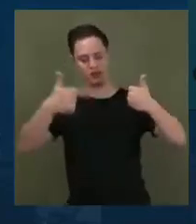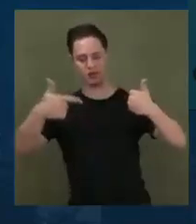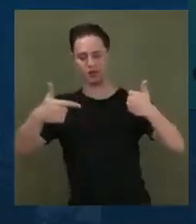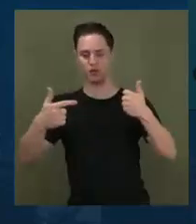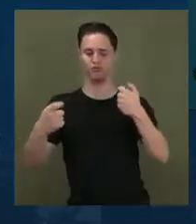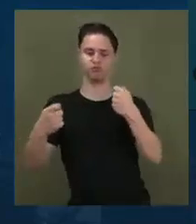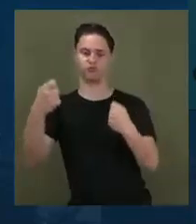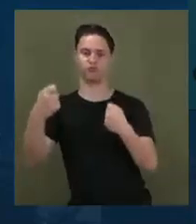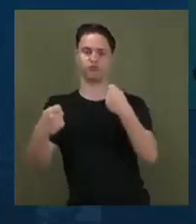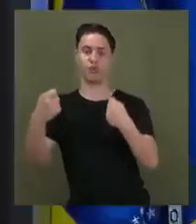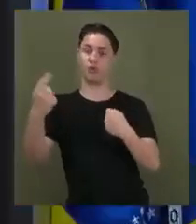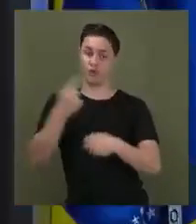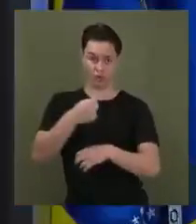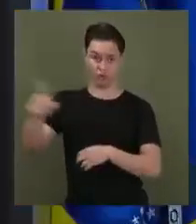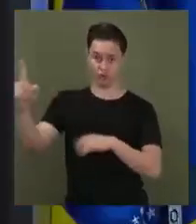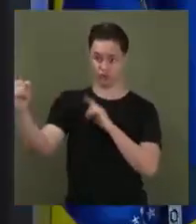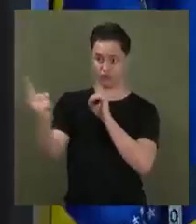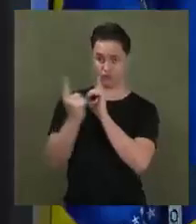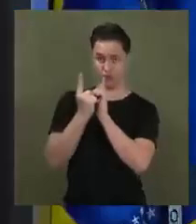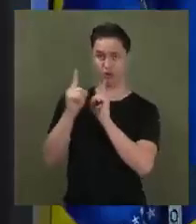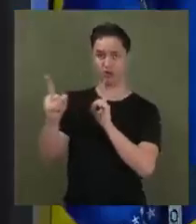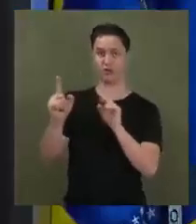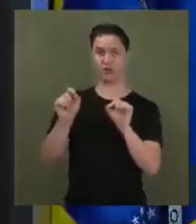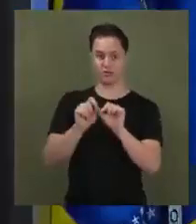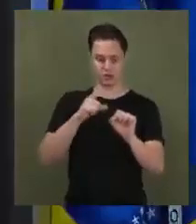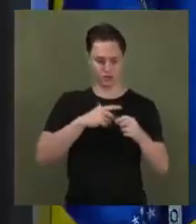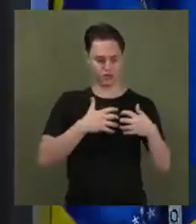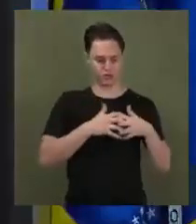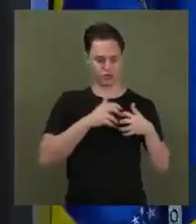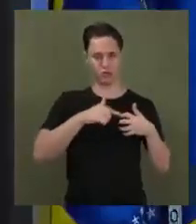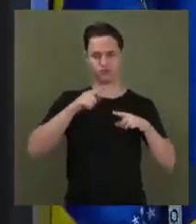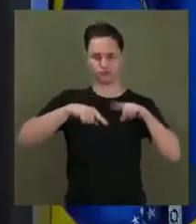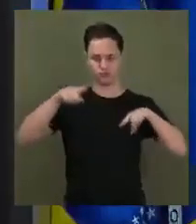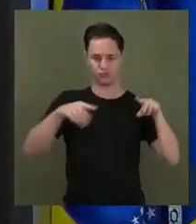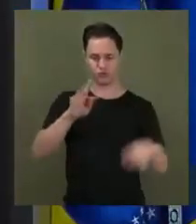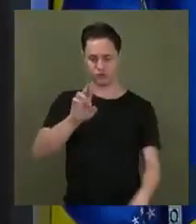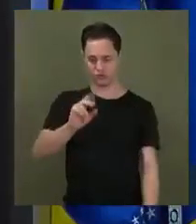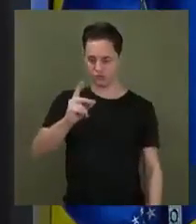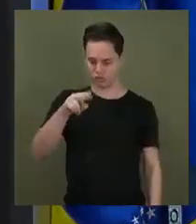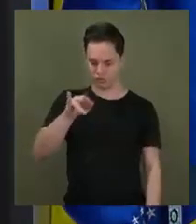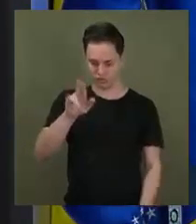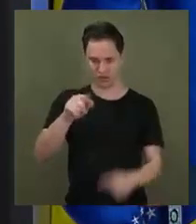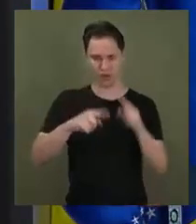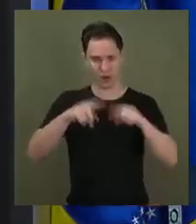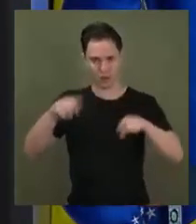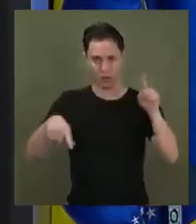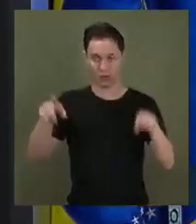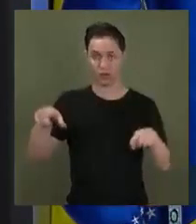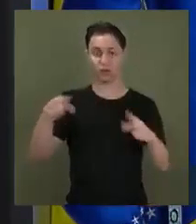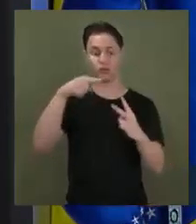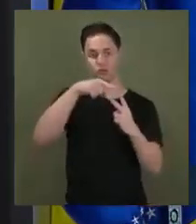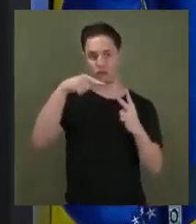foi no meu consultório com dímero alterado, troponina alterada. 2